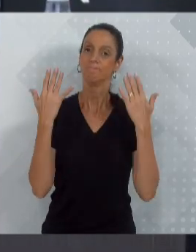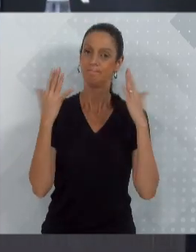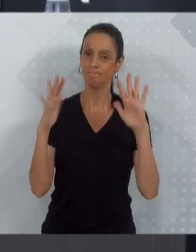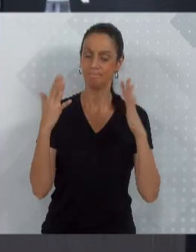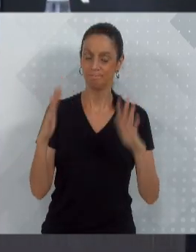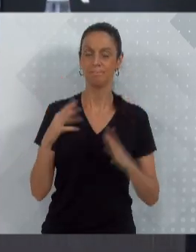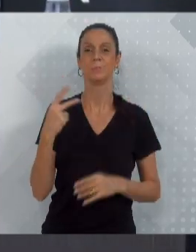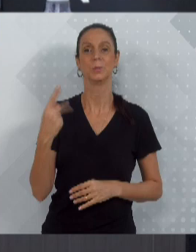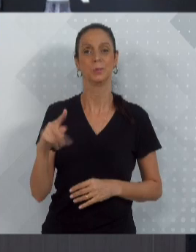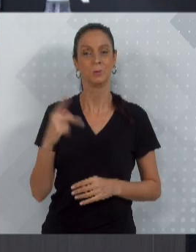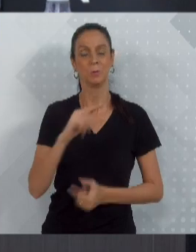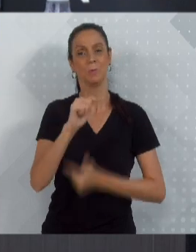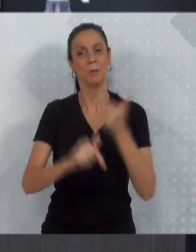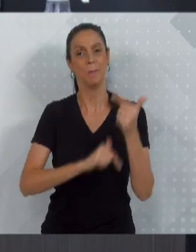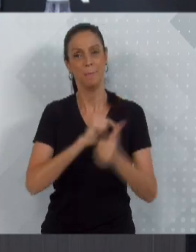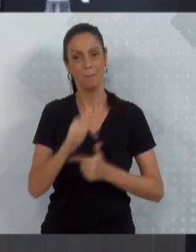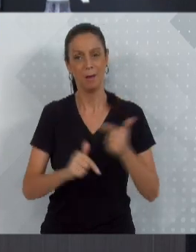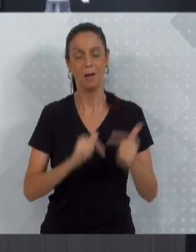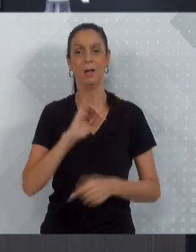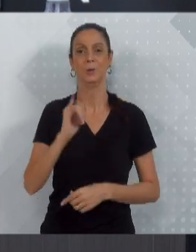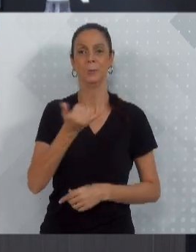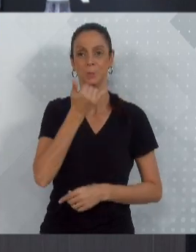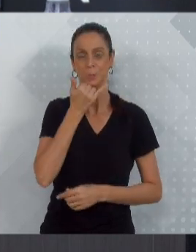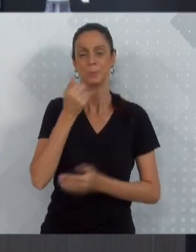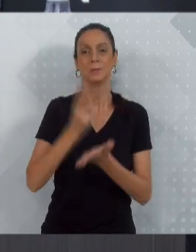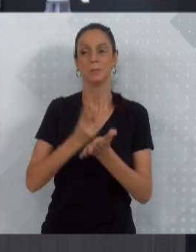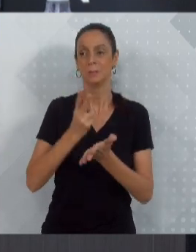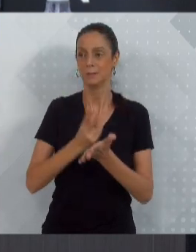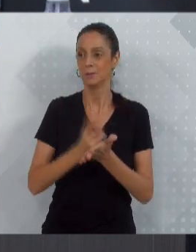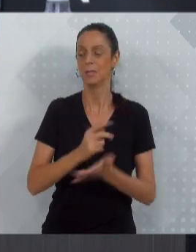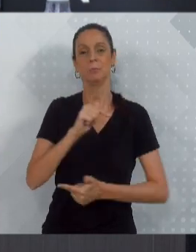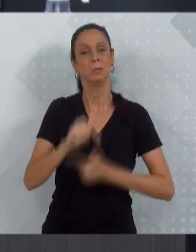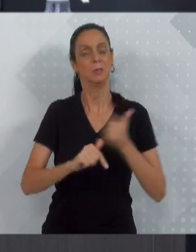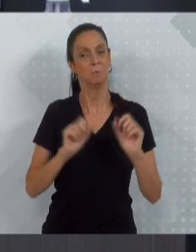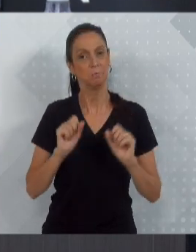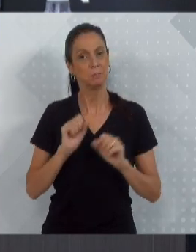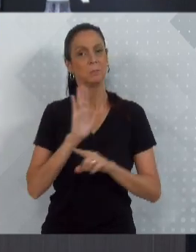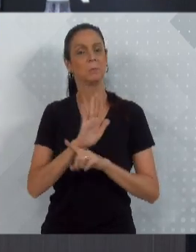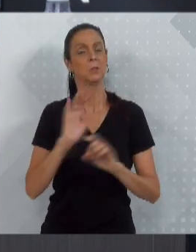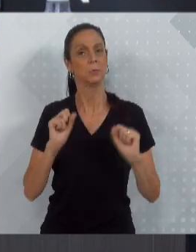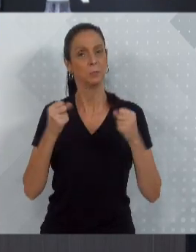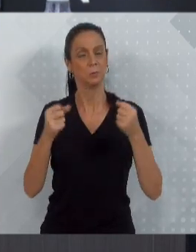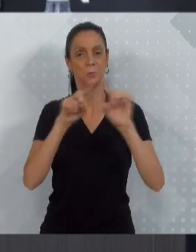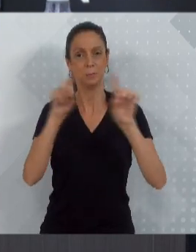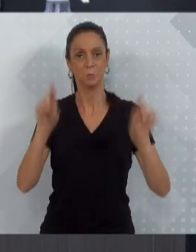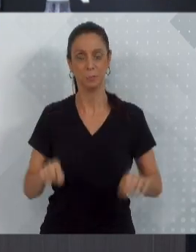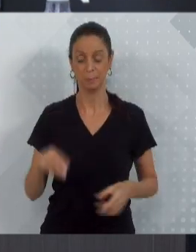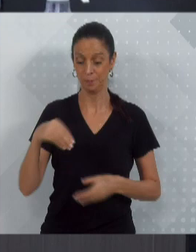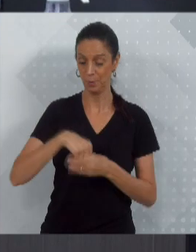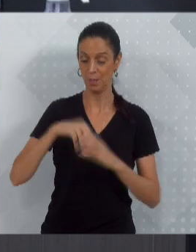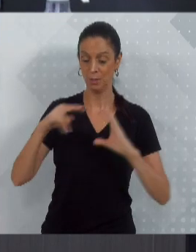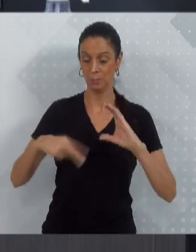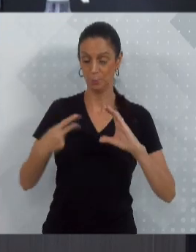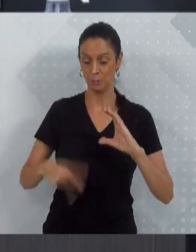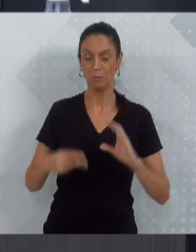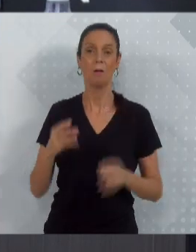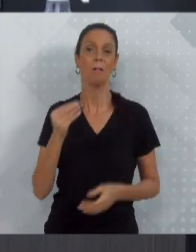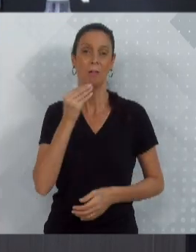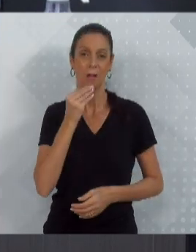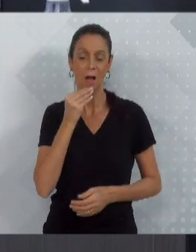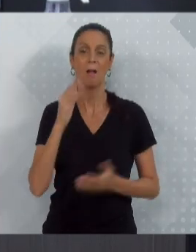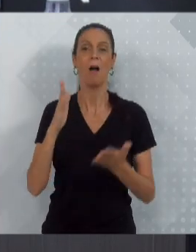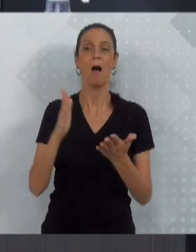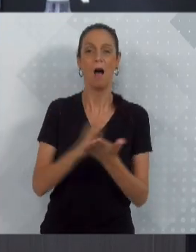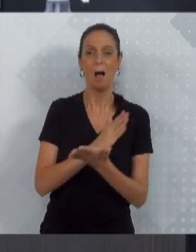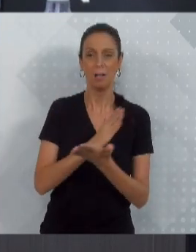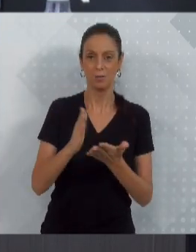justificativa e pelo seu trabalho que vem desenvolvendo sempre na defesa do servidor. Essa casa não é diferente. Obviamente que às vezes saem distorcidas,